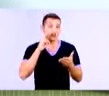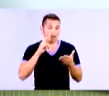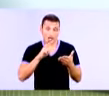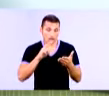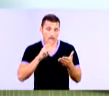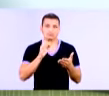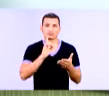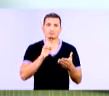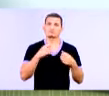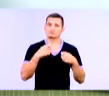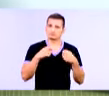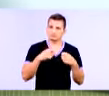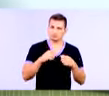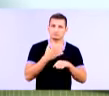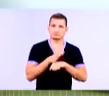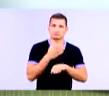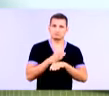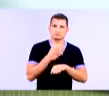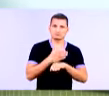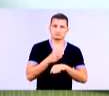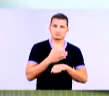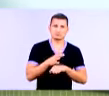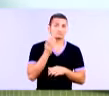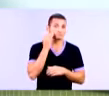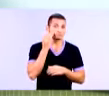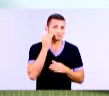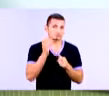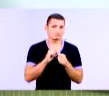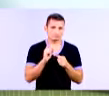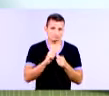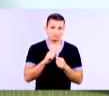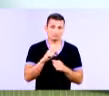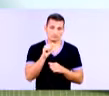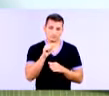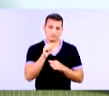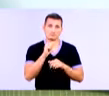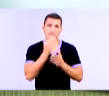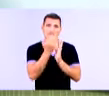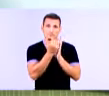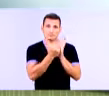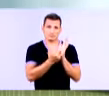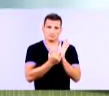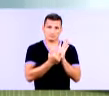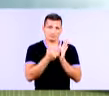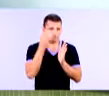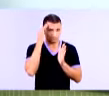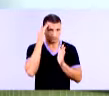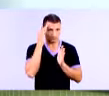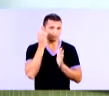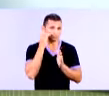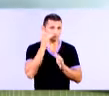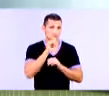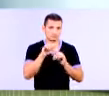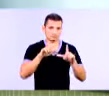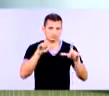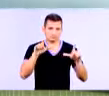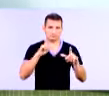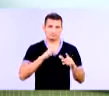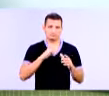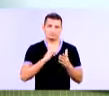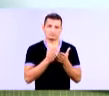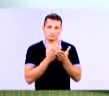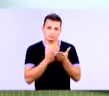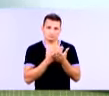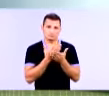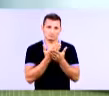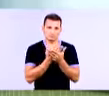olhar e ver se vamos tentar fazer rodar esse programa, vamos tentar entender esse programa. Nós temos o guia de estudo, nós temos os tutores para